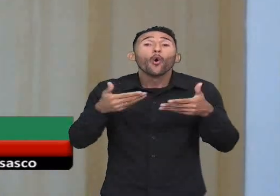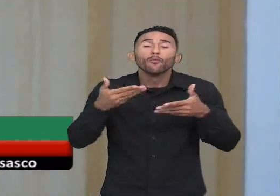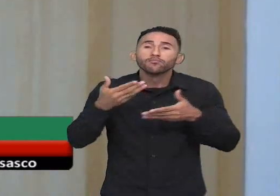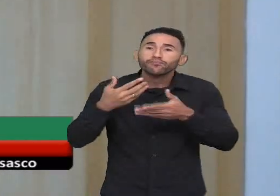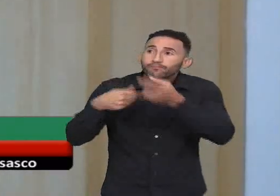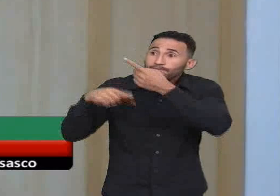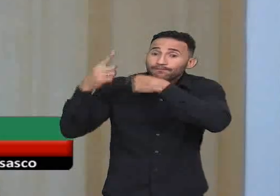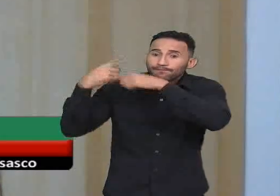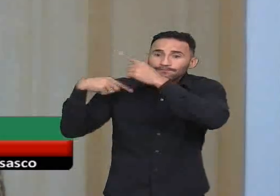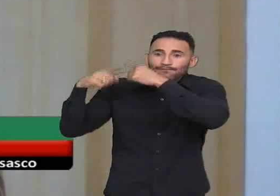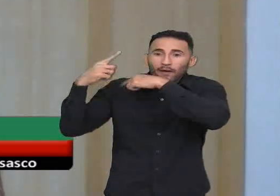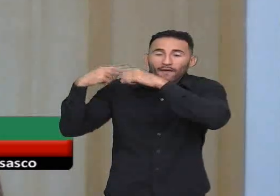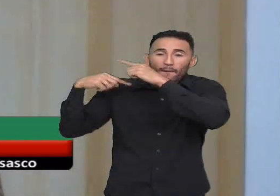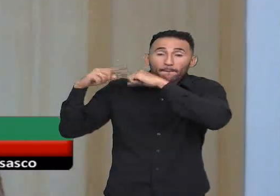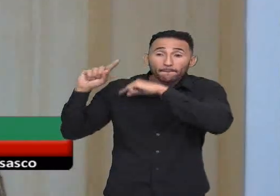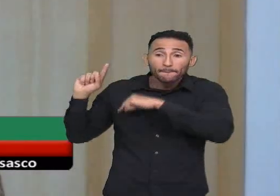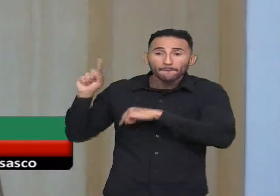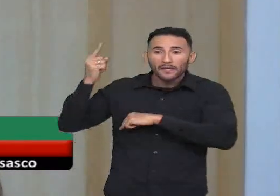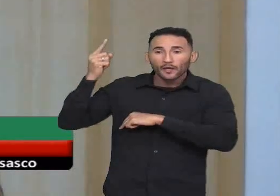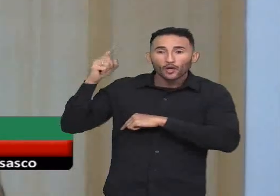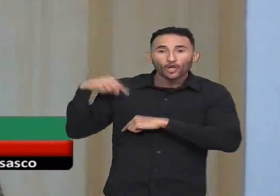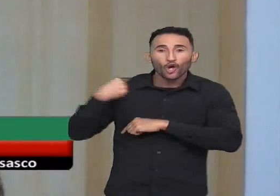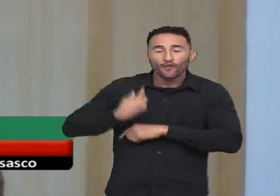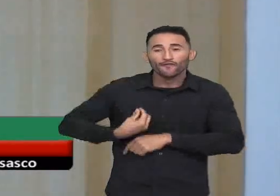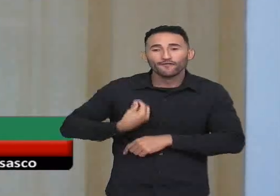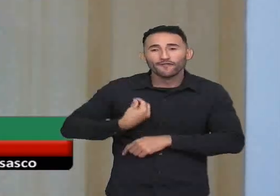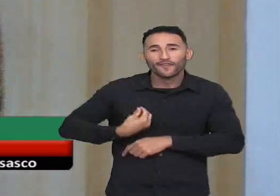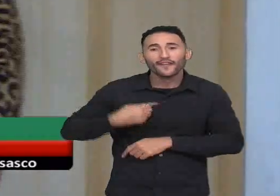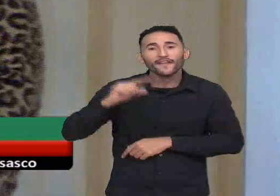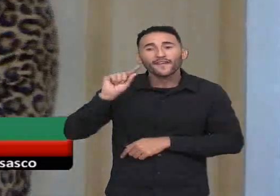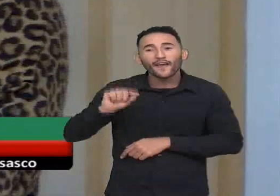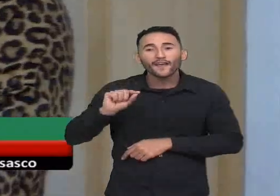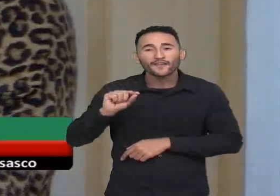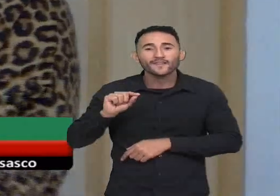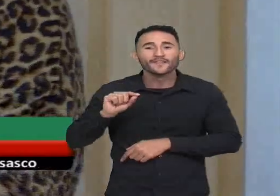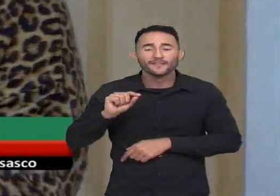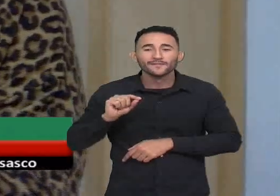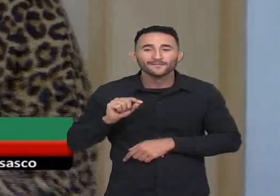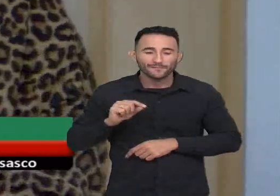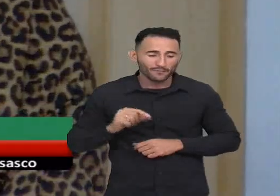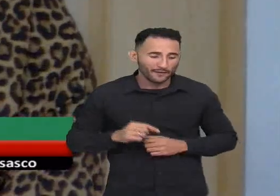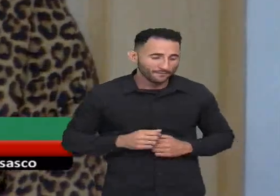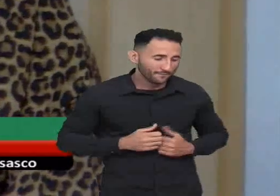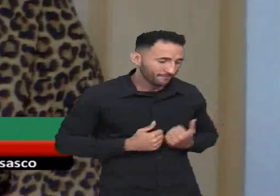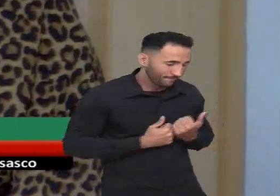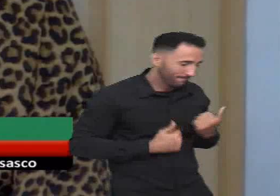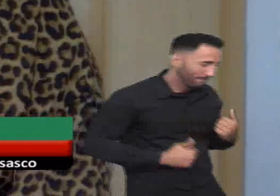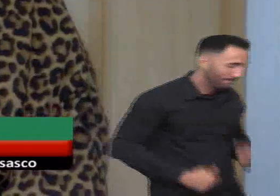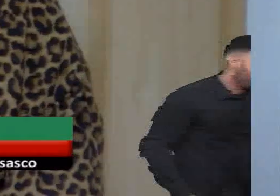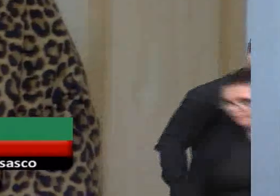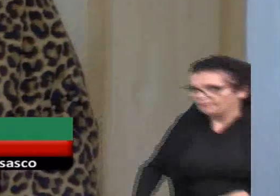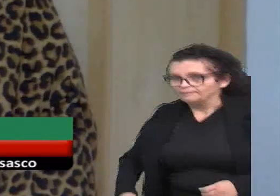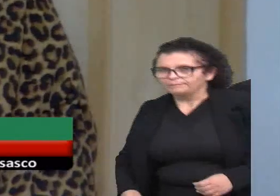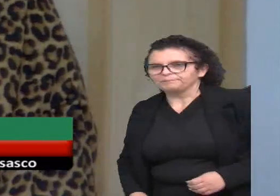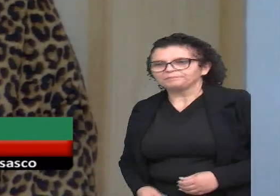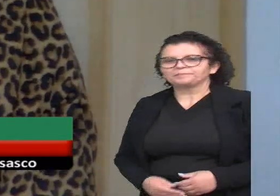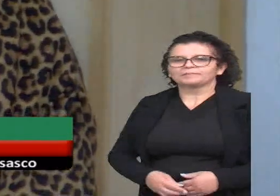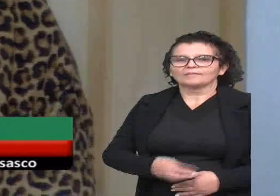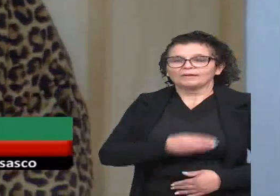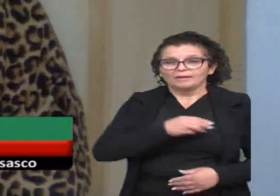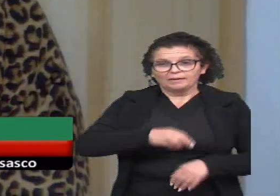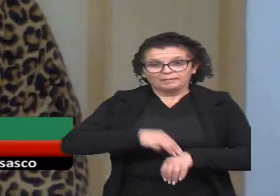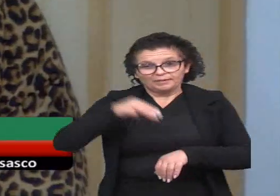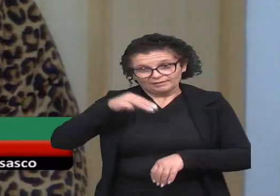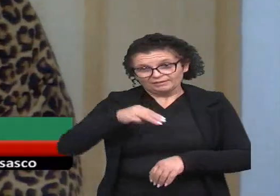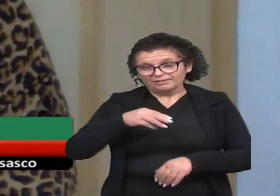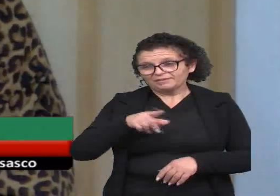nossas origens, de onde nós viemos, quem nós somos. É lindo demais, é muito lindo. Mestre Guina, mestre